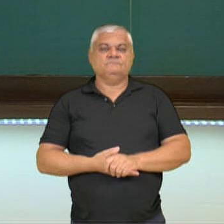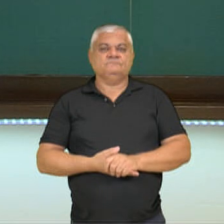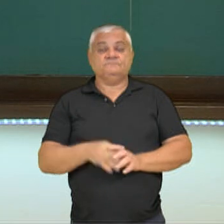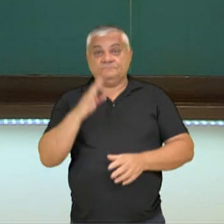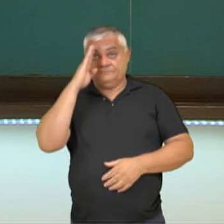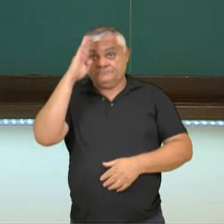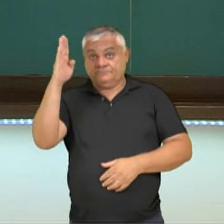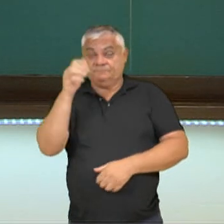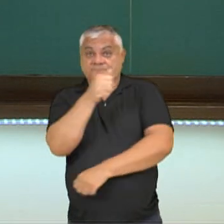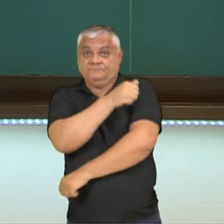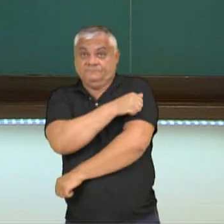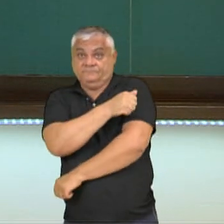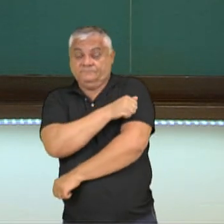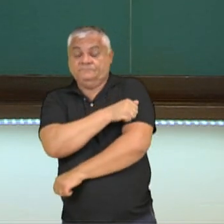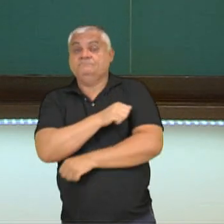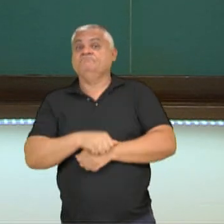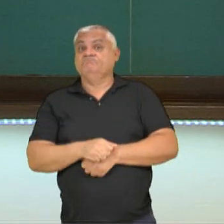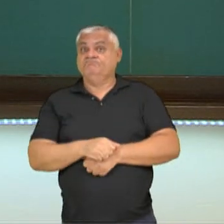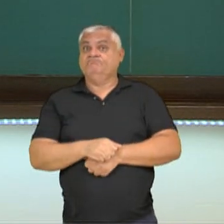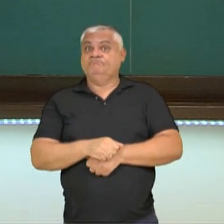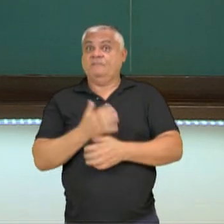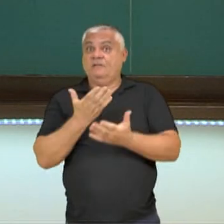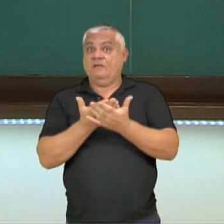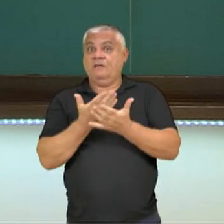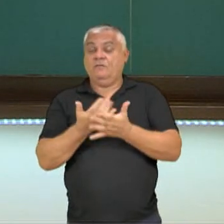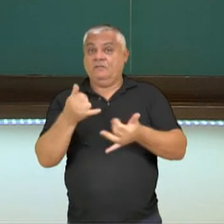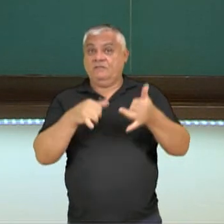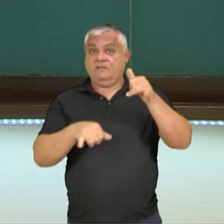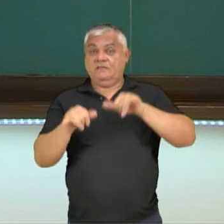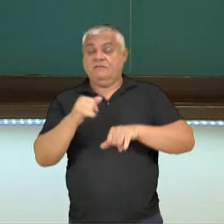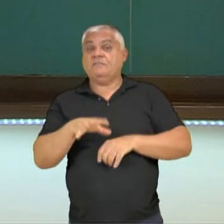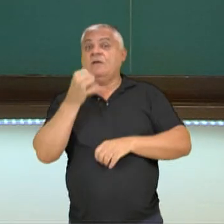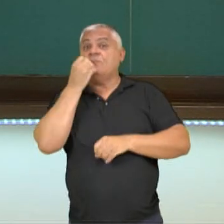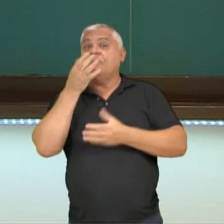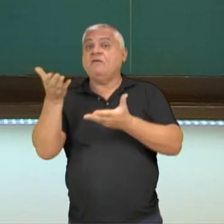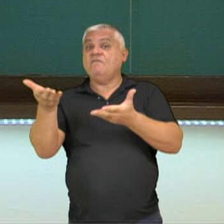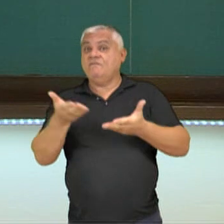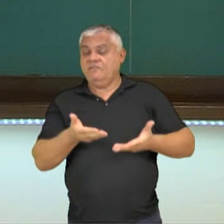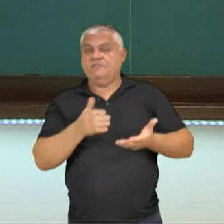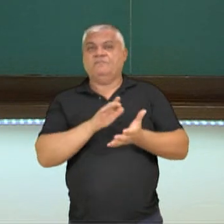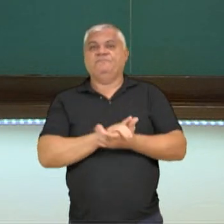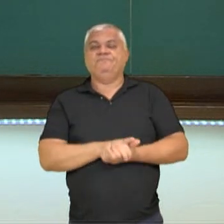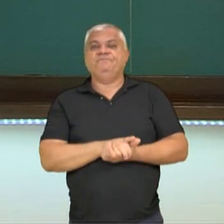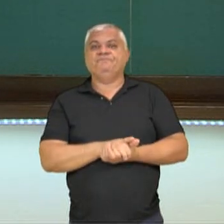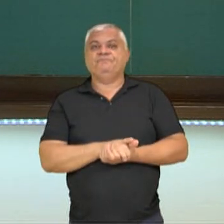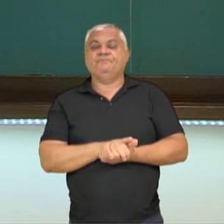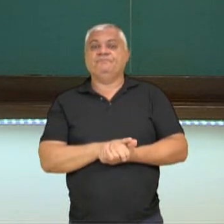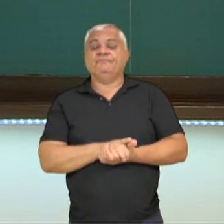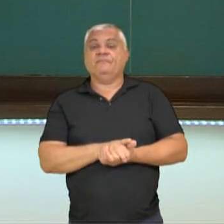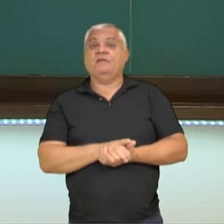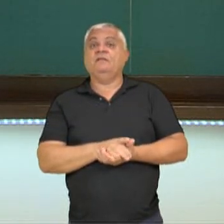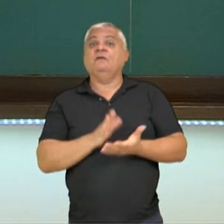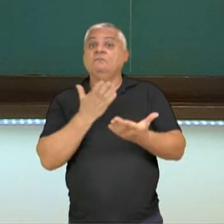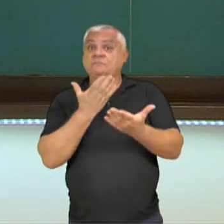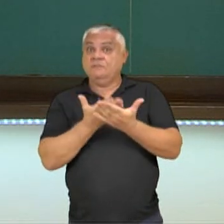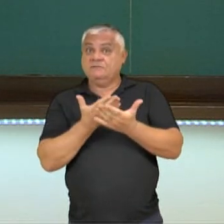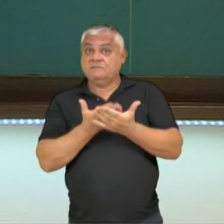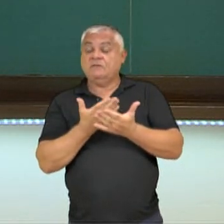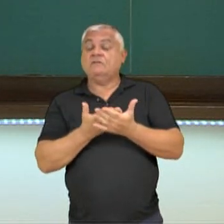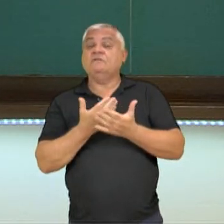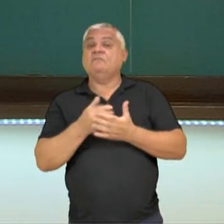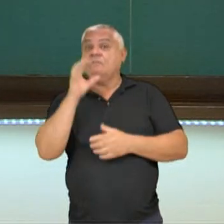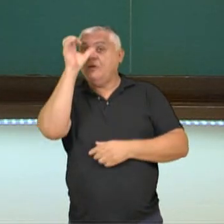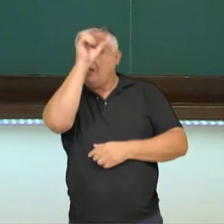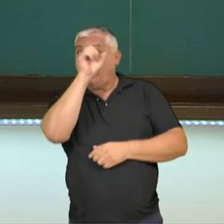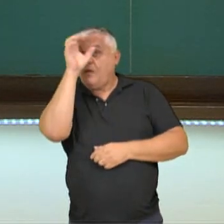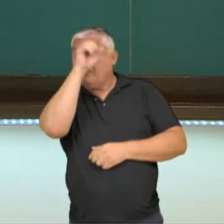Olá, estimados alunos, amantes da Química e do Conhecimento, muito bem-vindo para mais uma aula. Nesta em questão, nós vamos